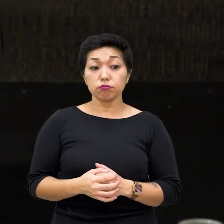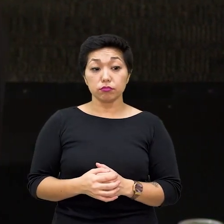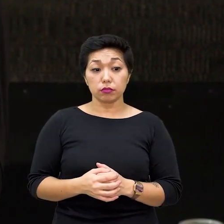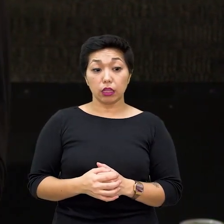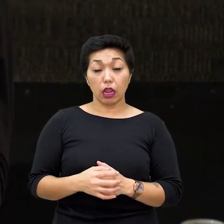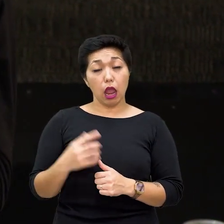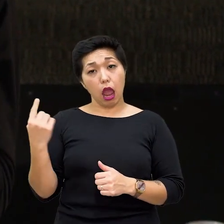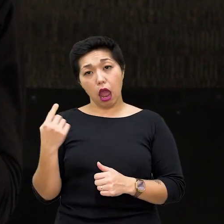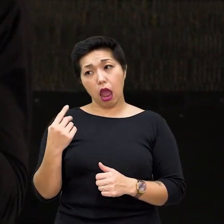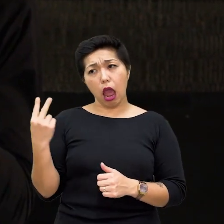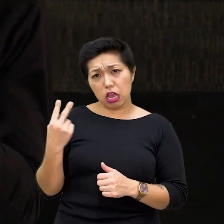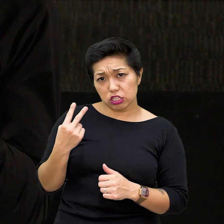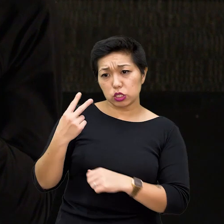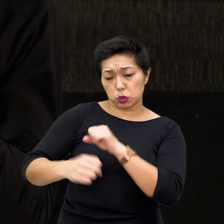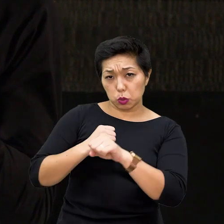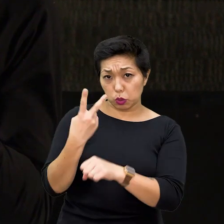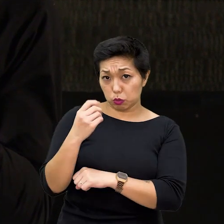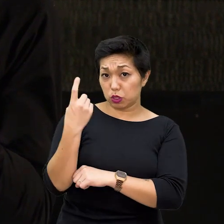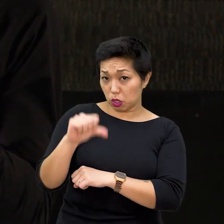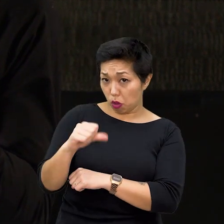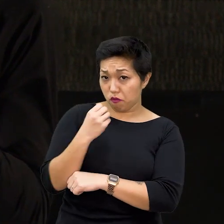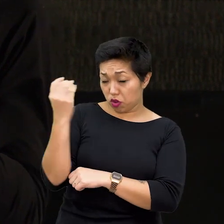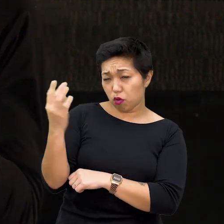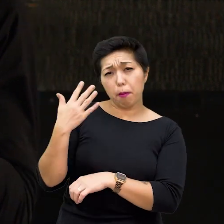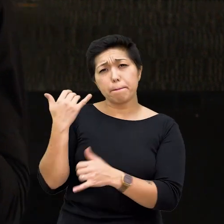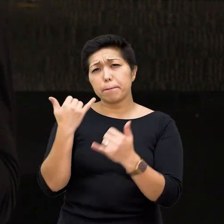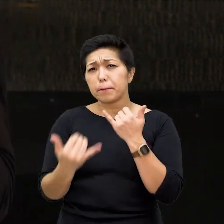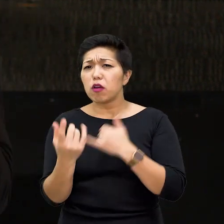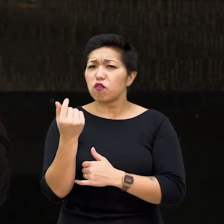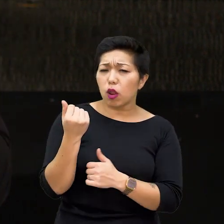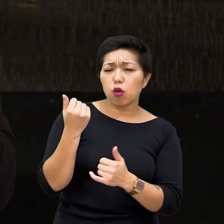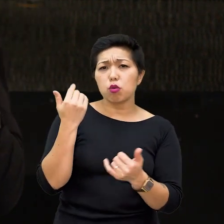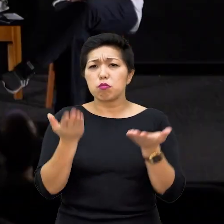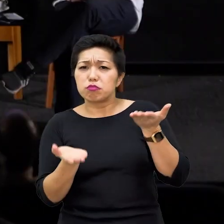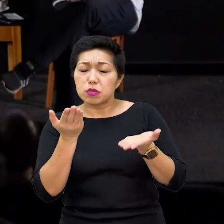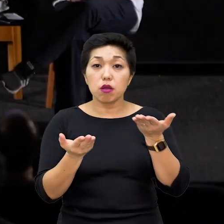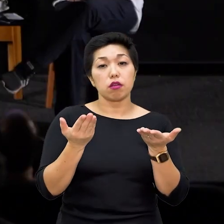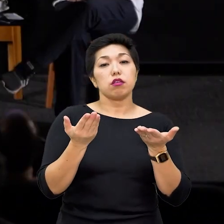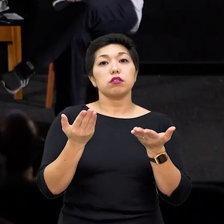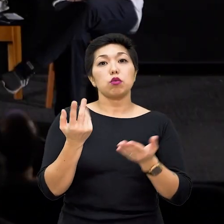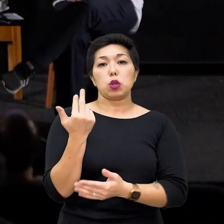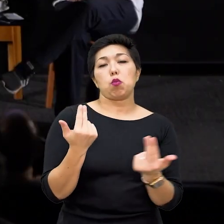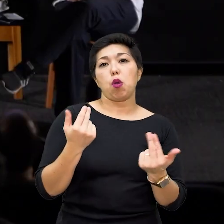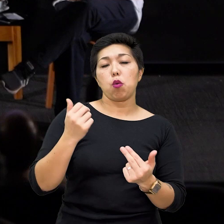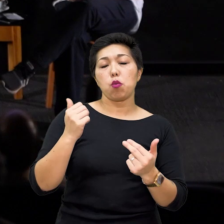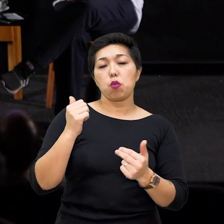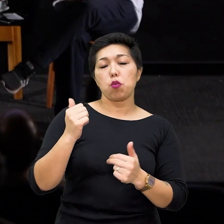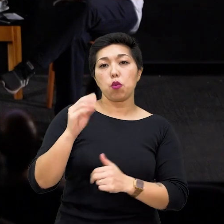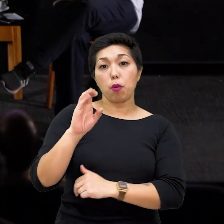juntos, equivalia aproximadamente ao que era o Bolsa Família, cerca de R$ 89 por